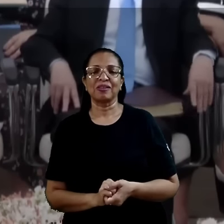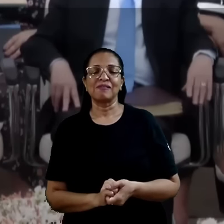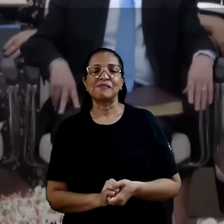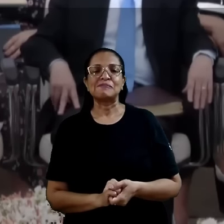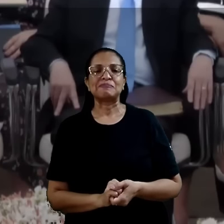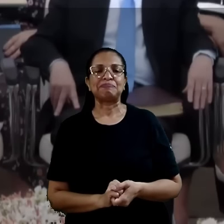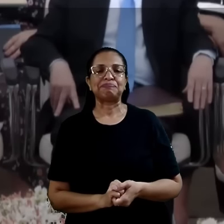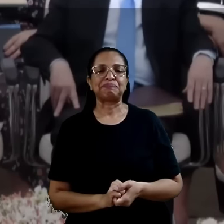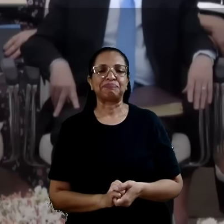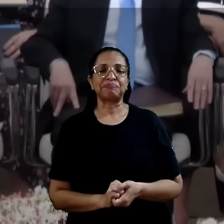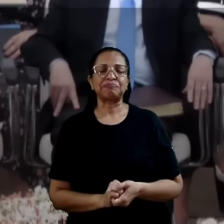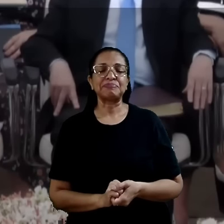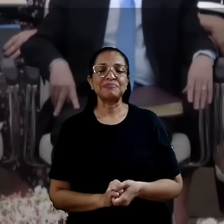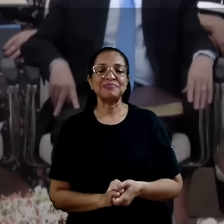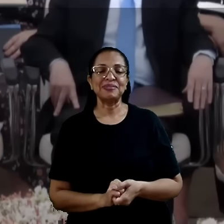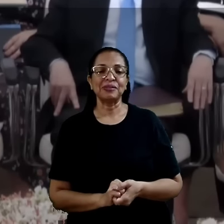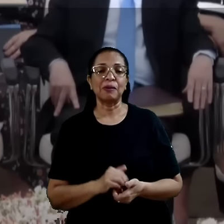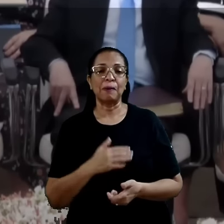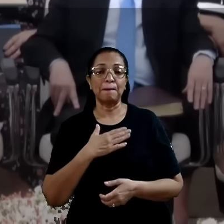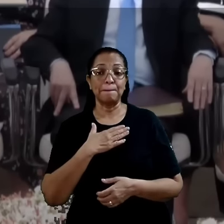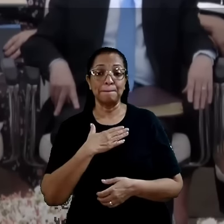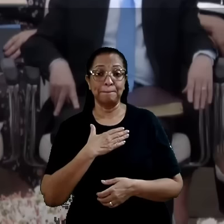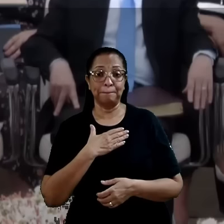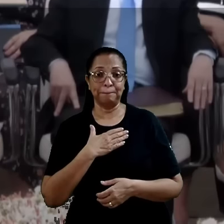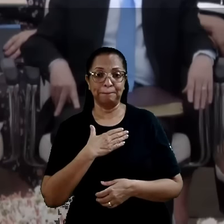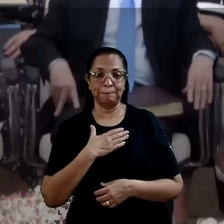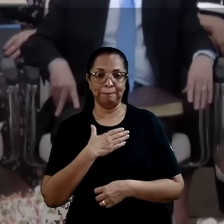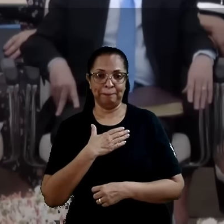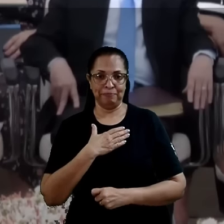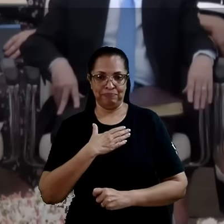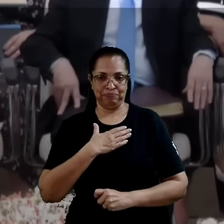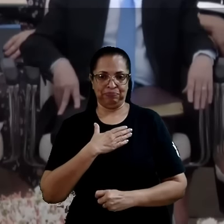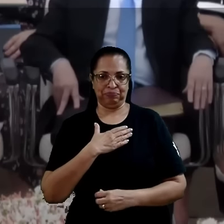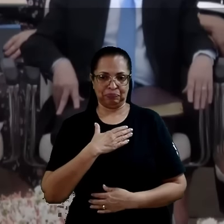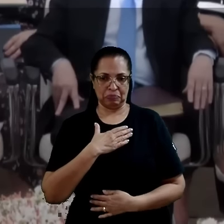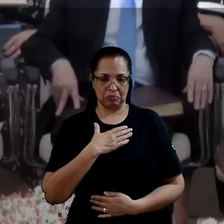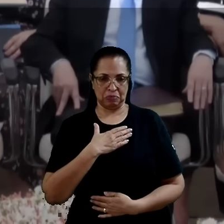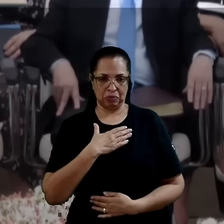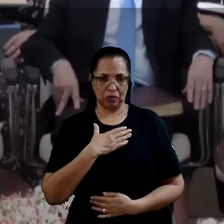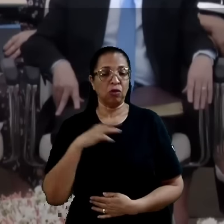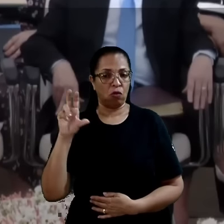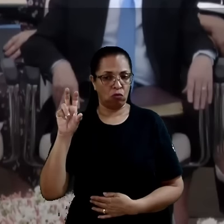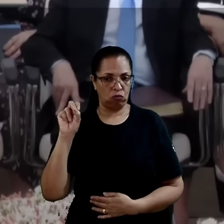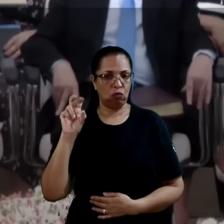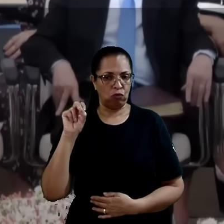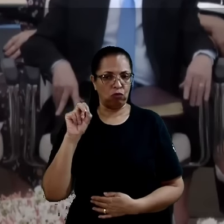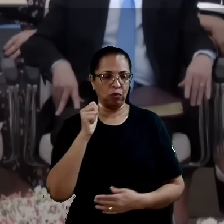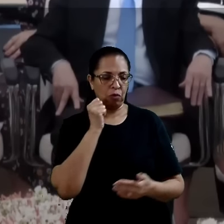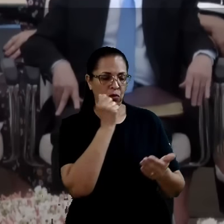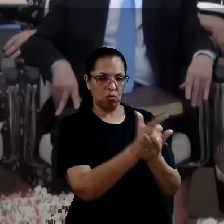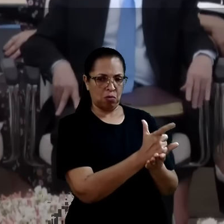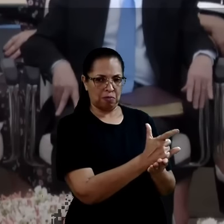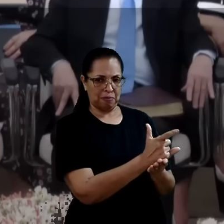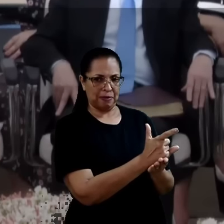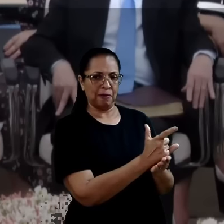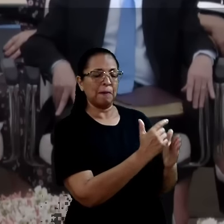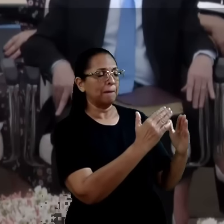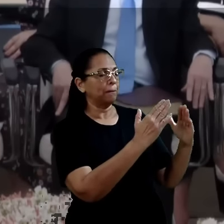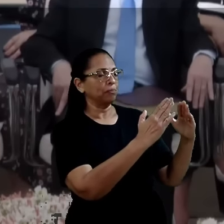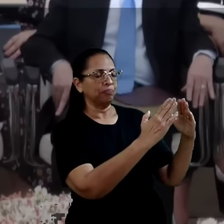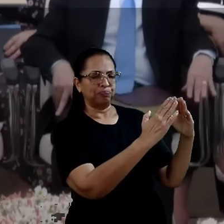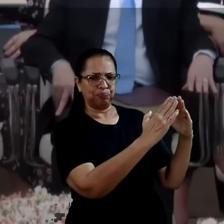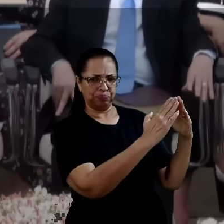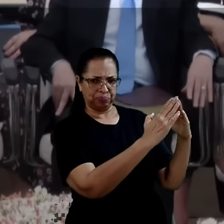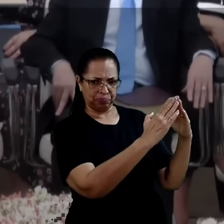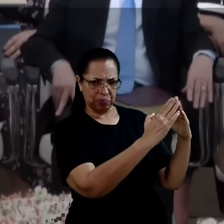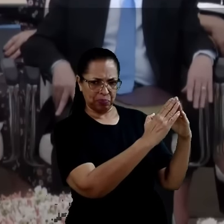ajudar e meu avô ele ia comprar um templo em uma cidade do interior comprar igreja que fechou não me